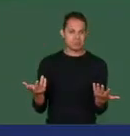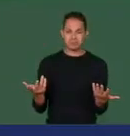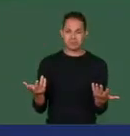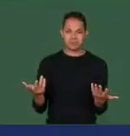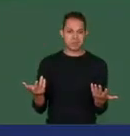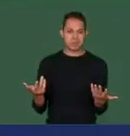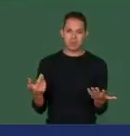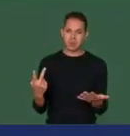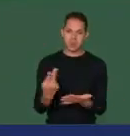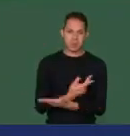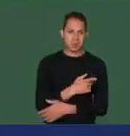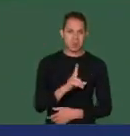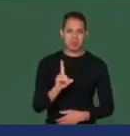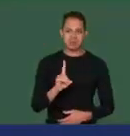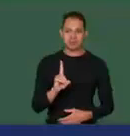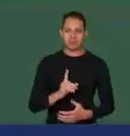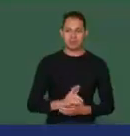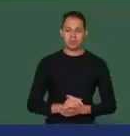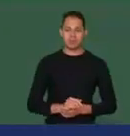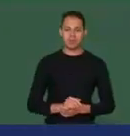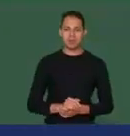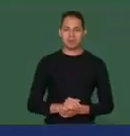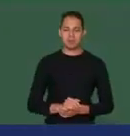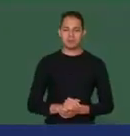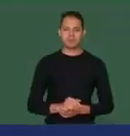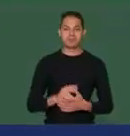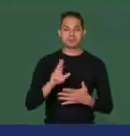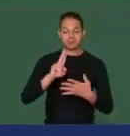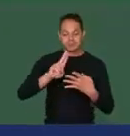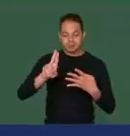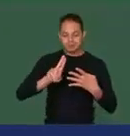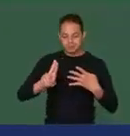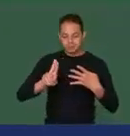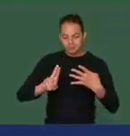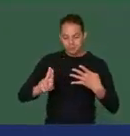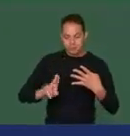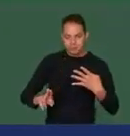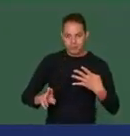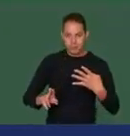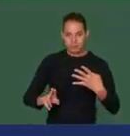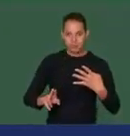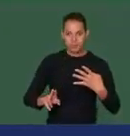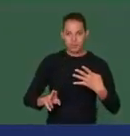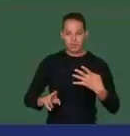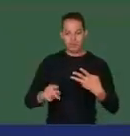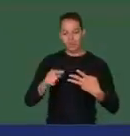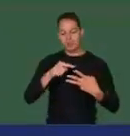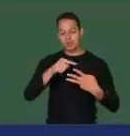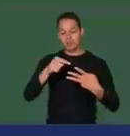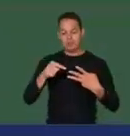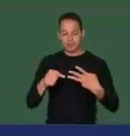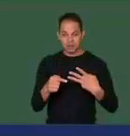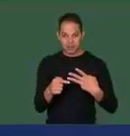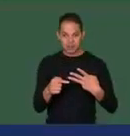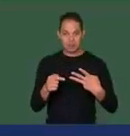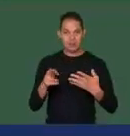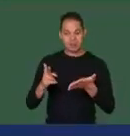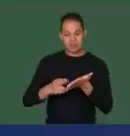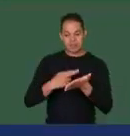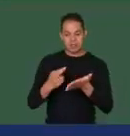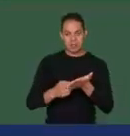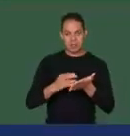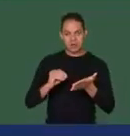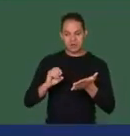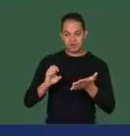não acontece, presidente Pompeu. Então, os nomes dos 4 deputados, 3 citados pela revista